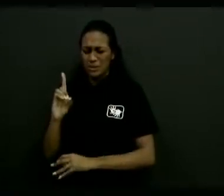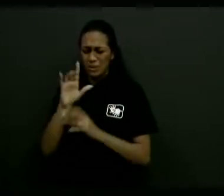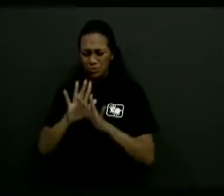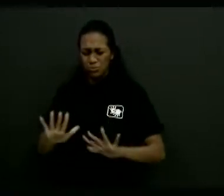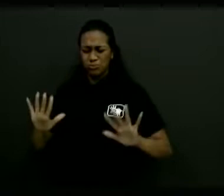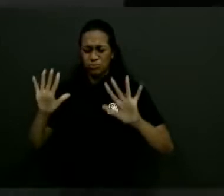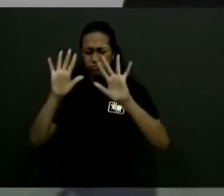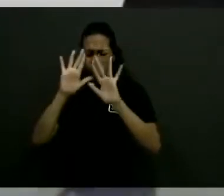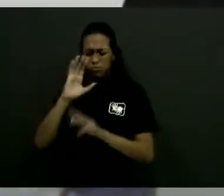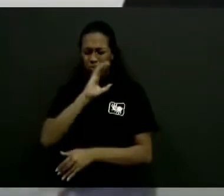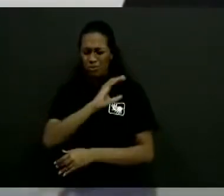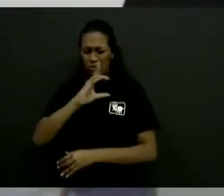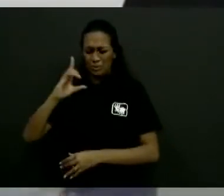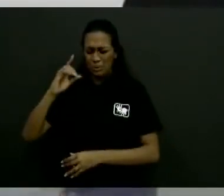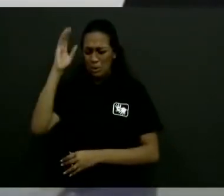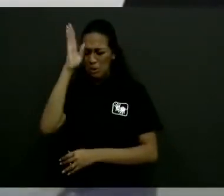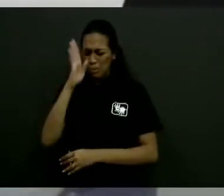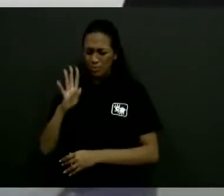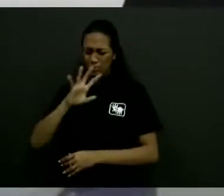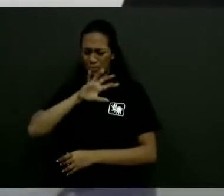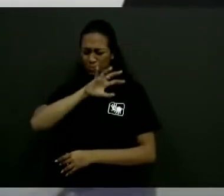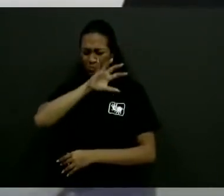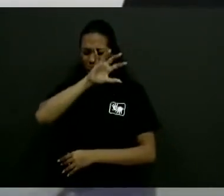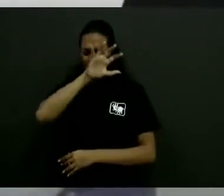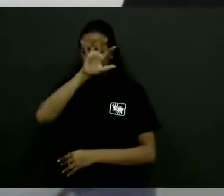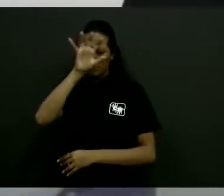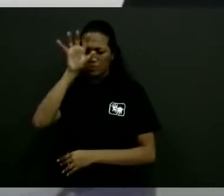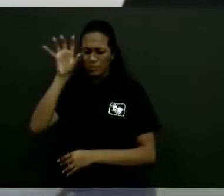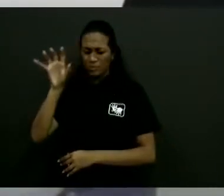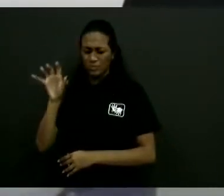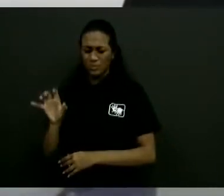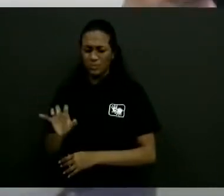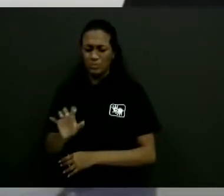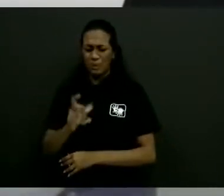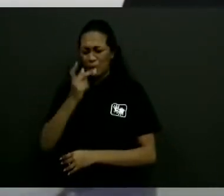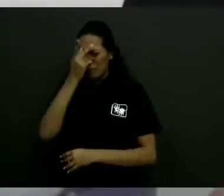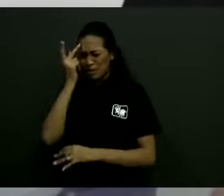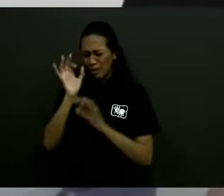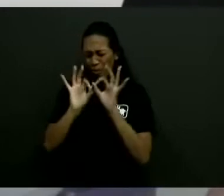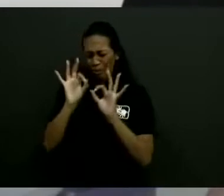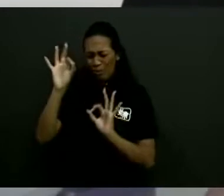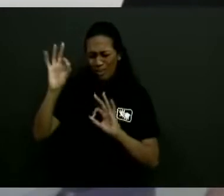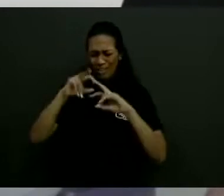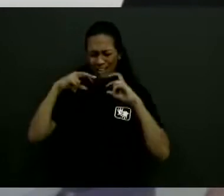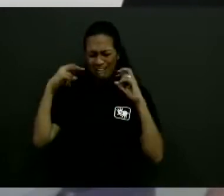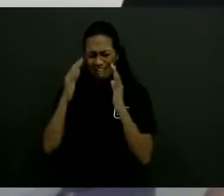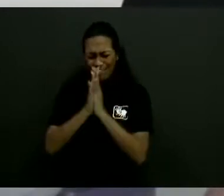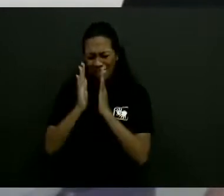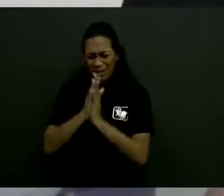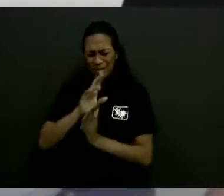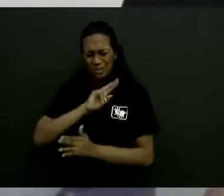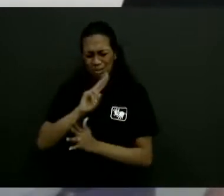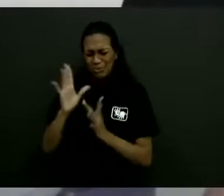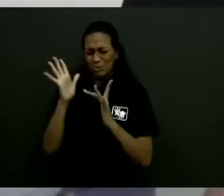os coordenadores do Brasil, pastor Luiz Lamém, lá de Belo Horizonte. Pai, nós clamamos ao Senhor